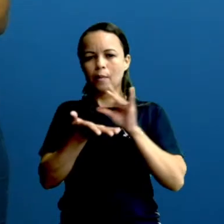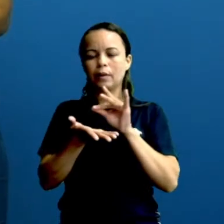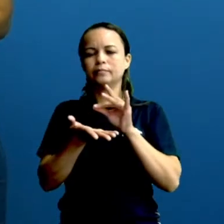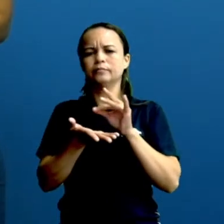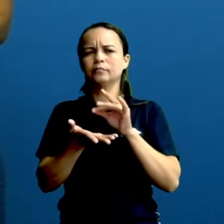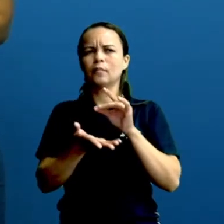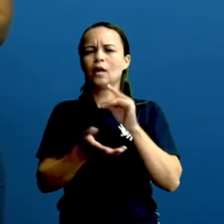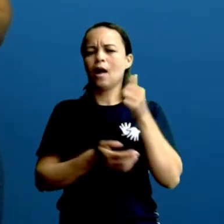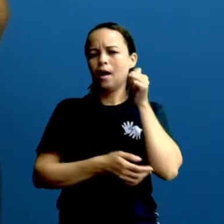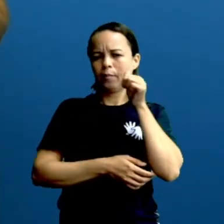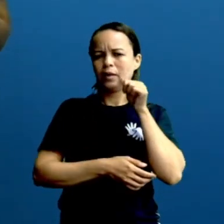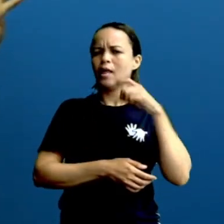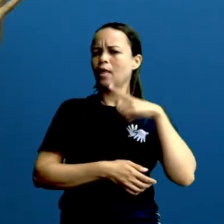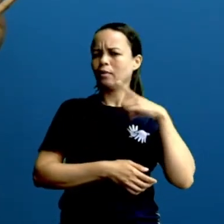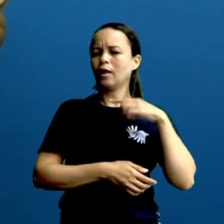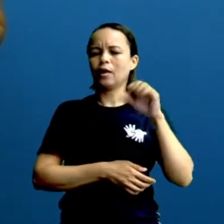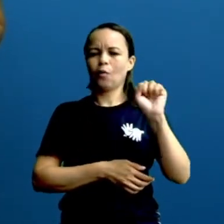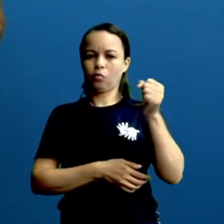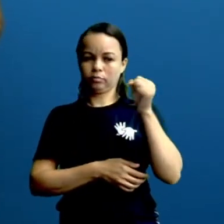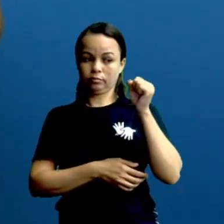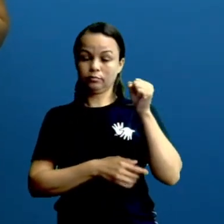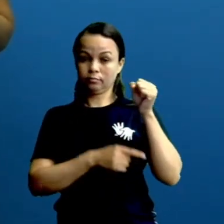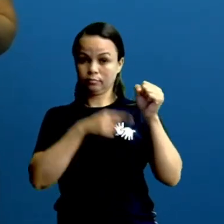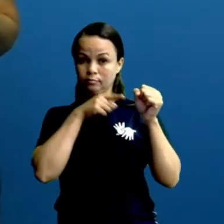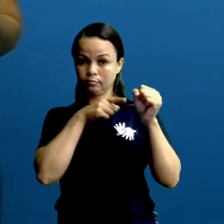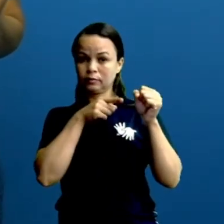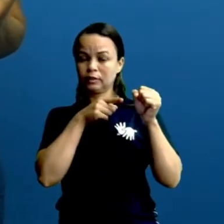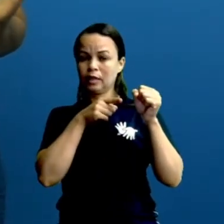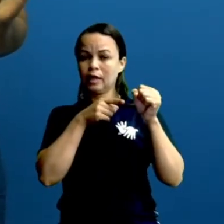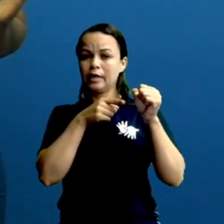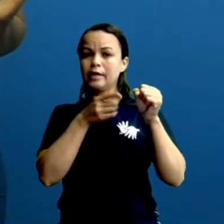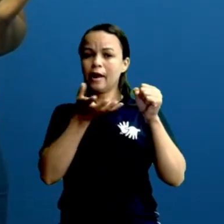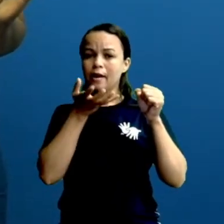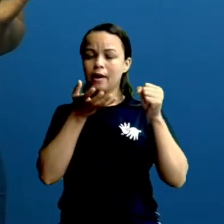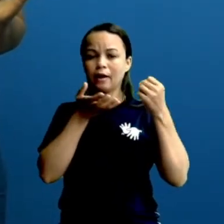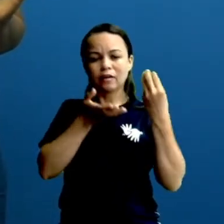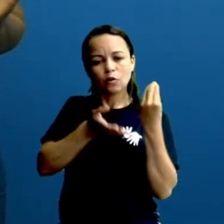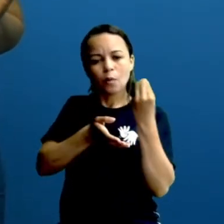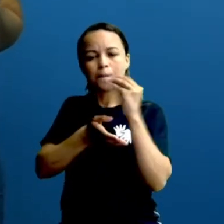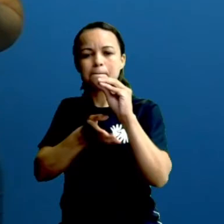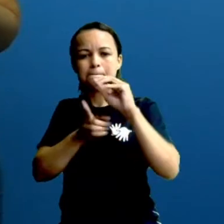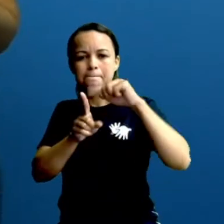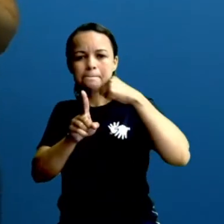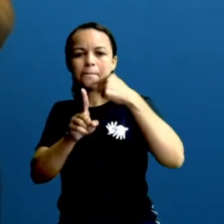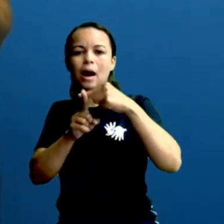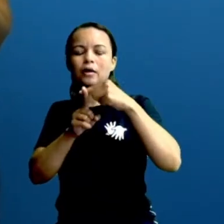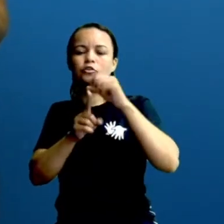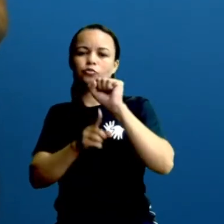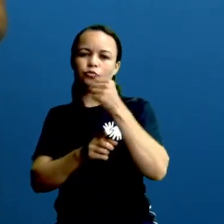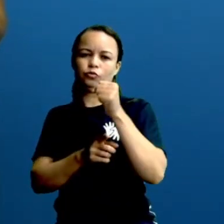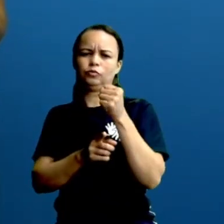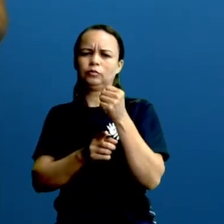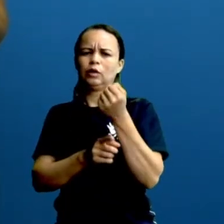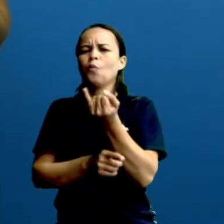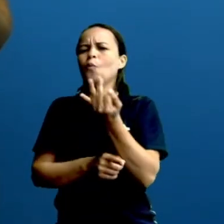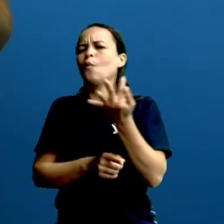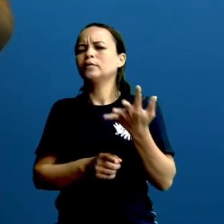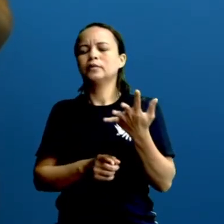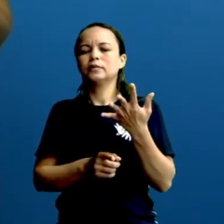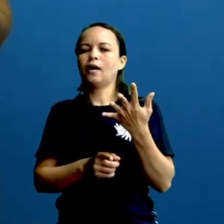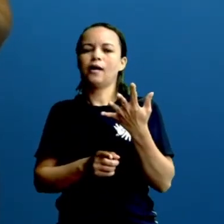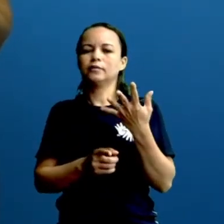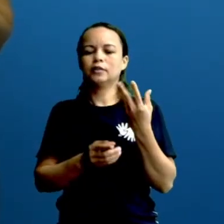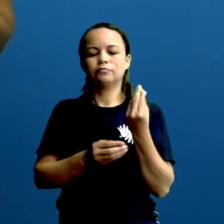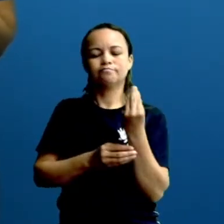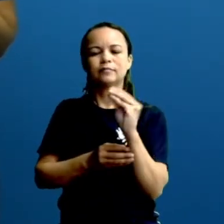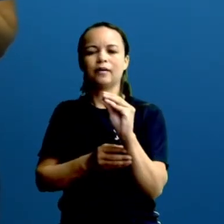tem 8, ela já tem as 8. E ela vai colocar mais 8. Então, elas têm uma quantidade,